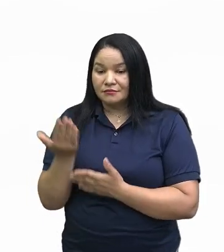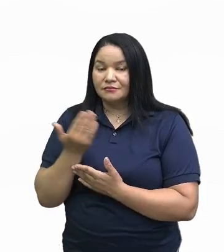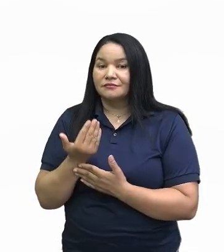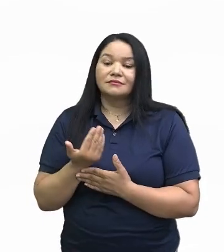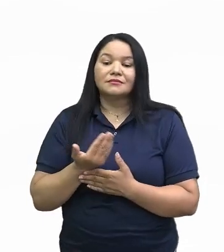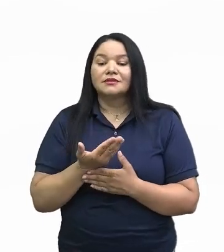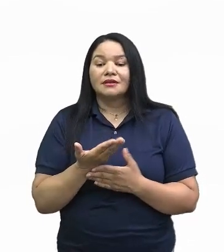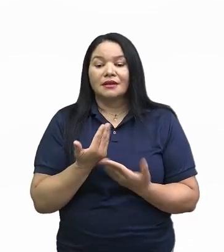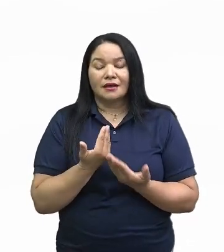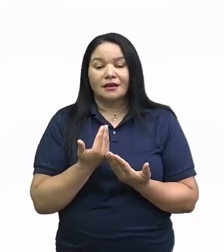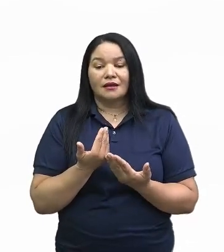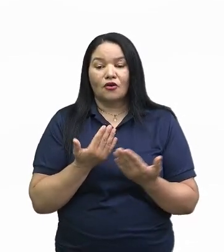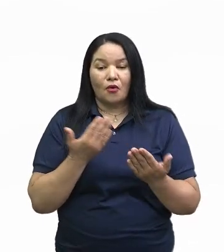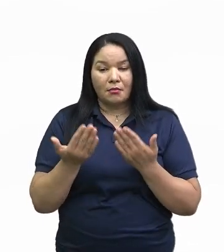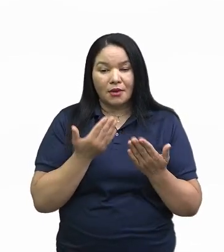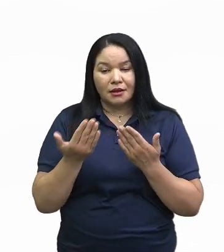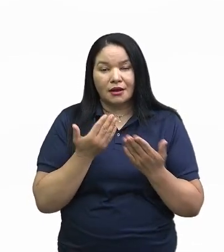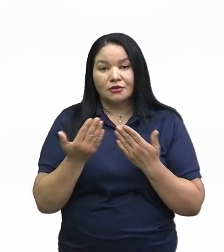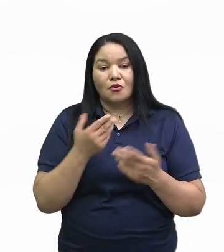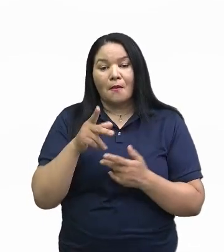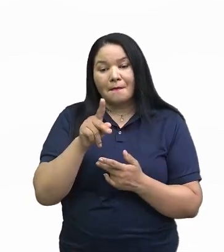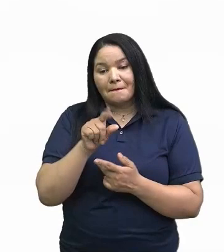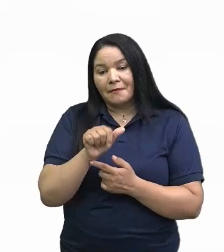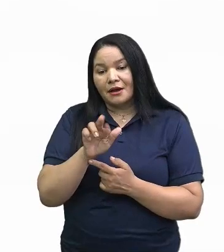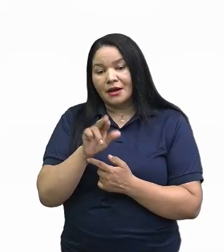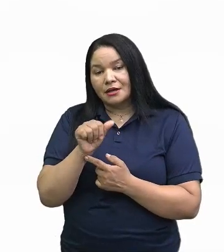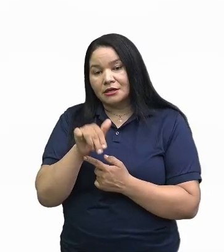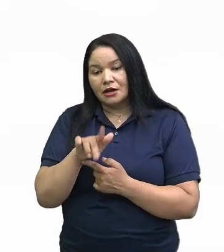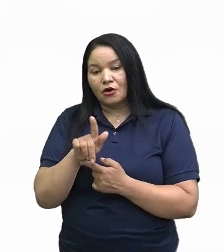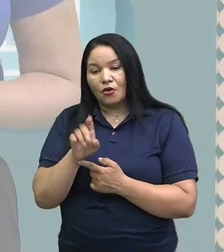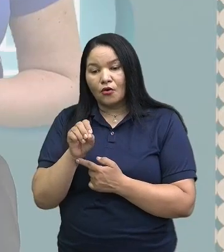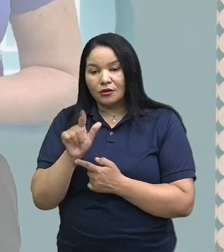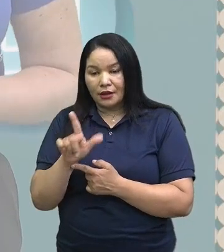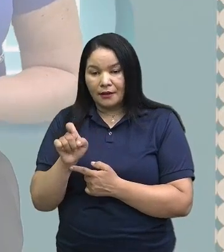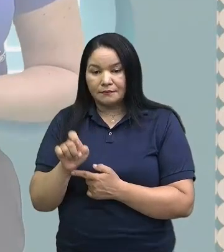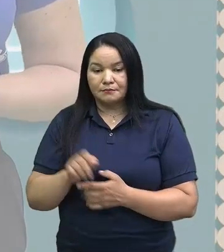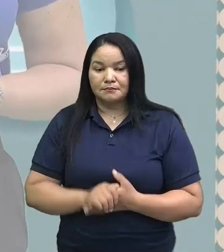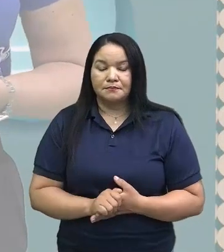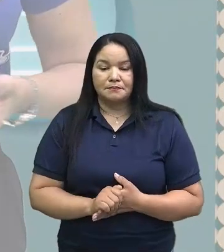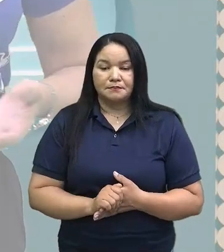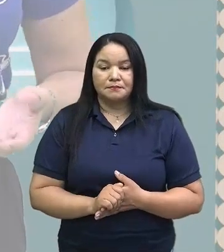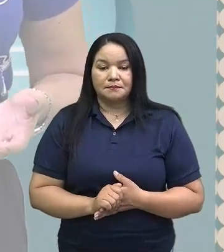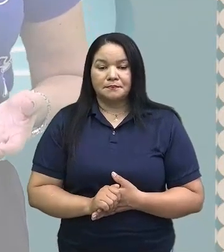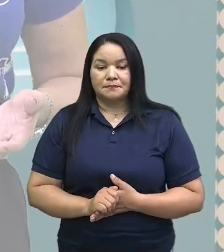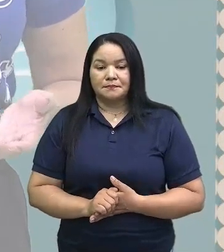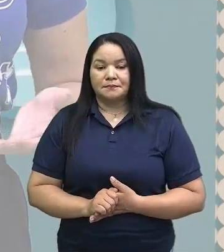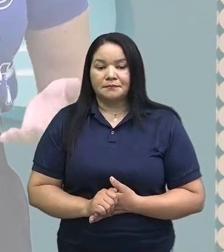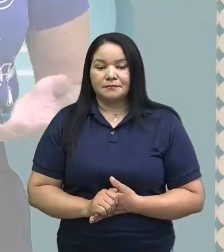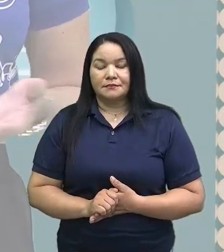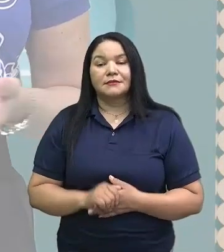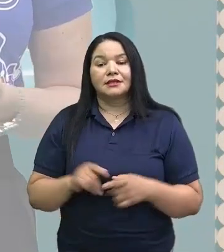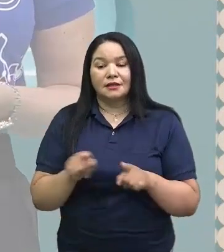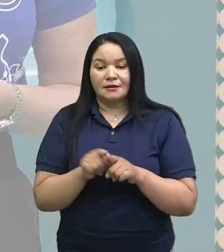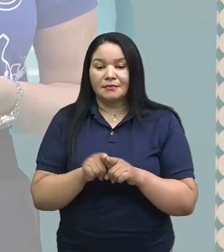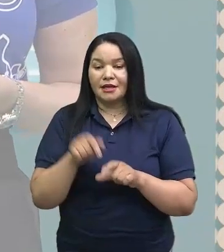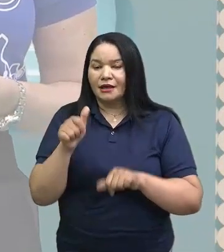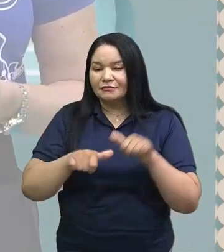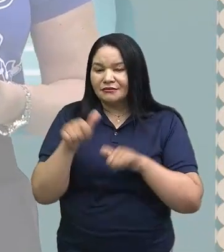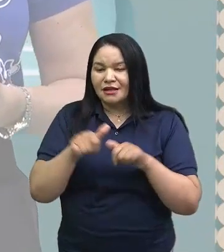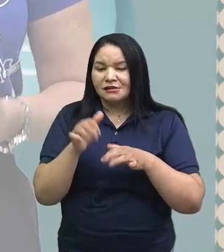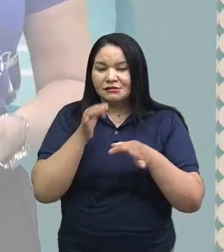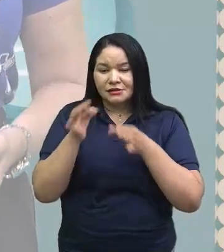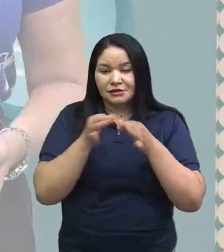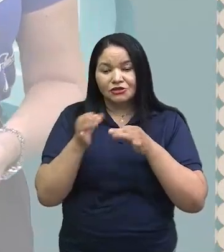no Parangolé de Hélio Oiticica. Então, a análise crítica dessas questões deve